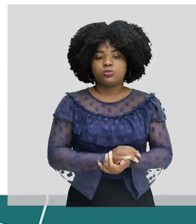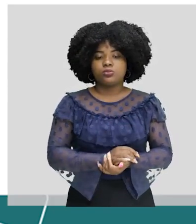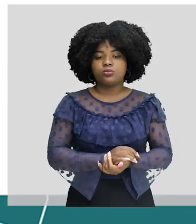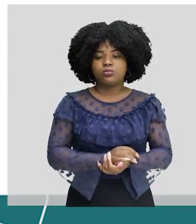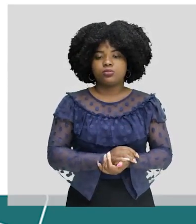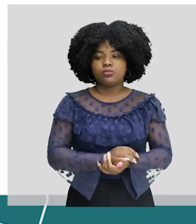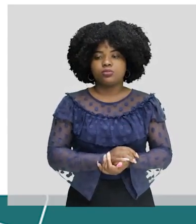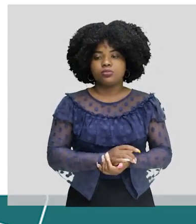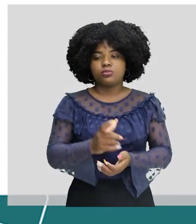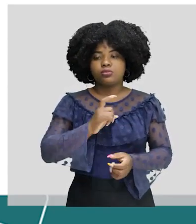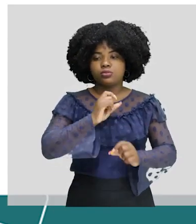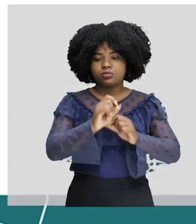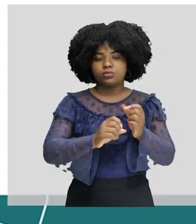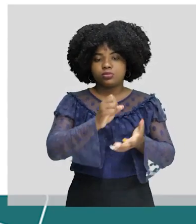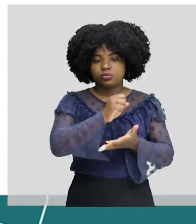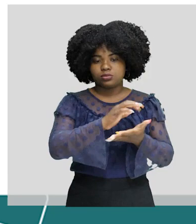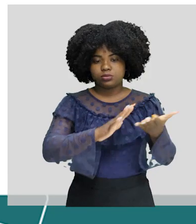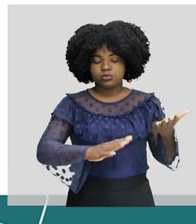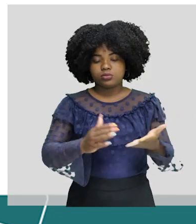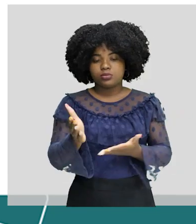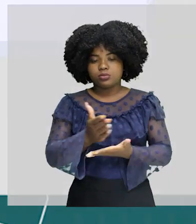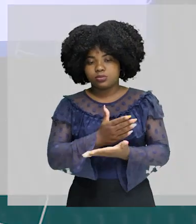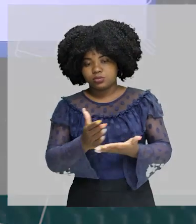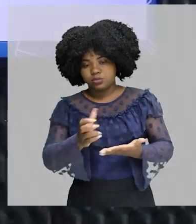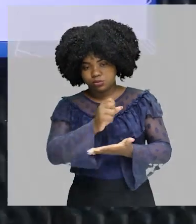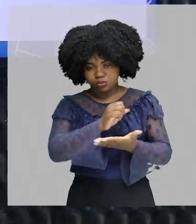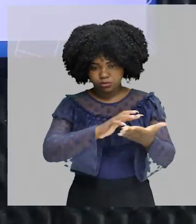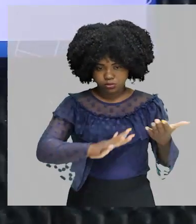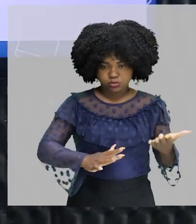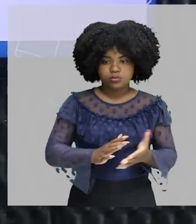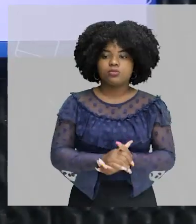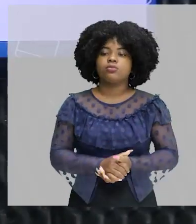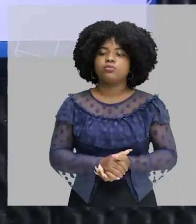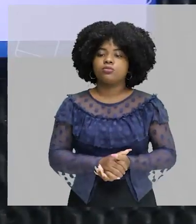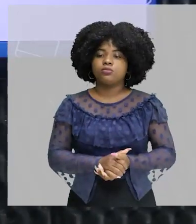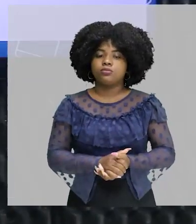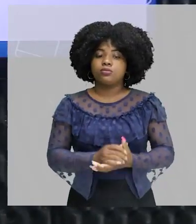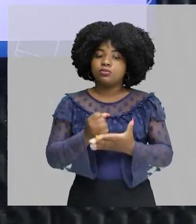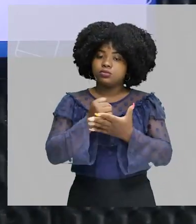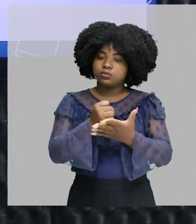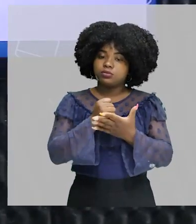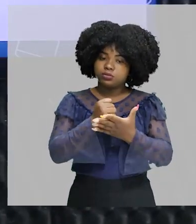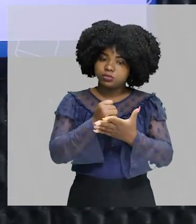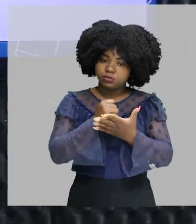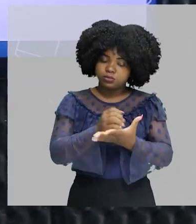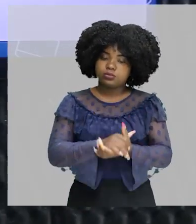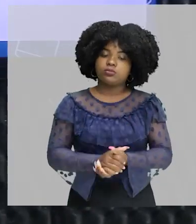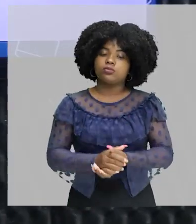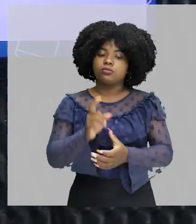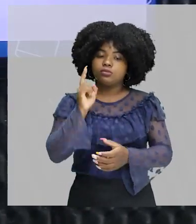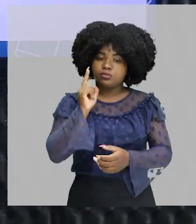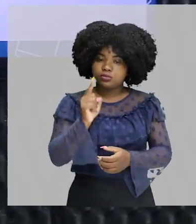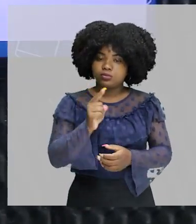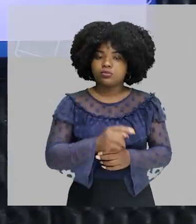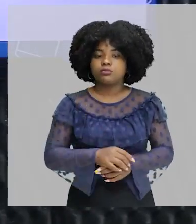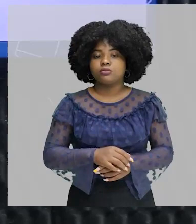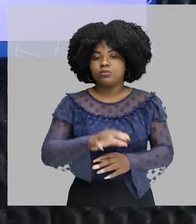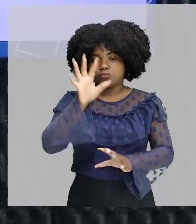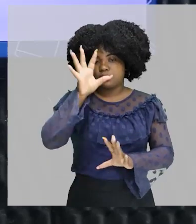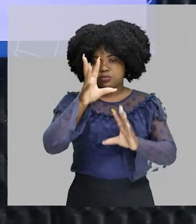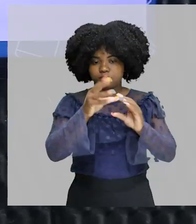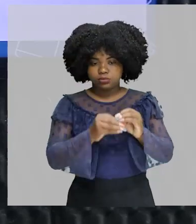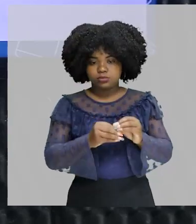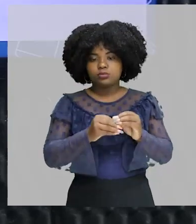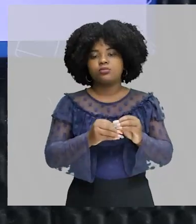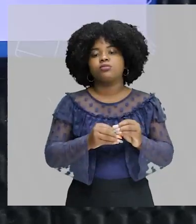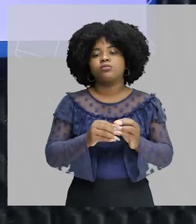questões. Então, nós vamos ter alguns exercícios, vamos comentar, responder essas questões, esses exercícios,